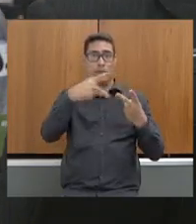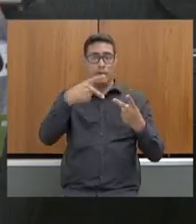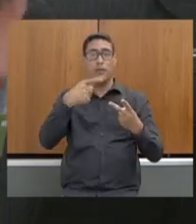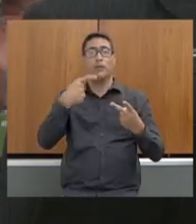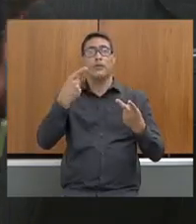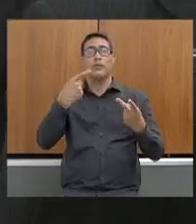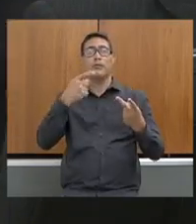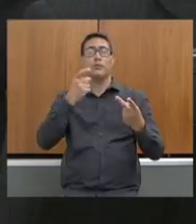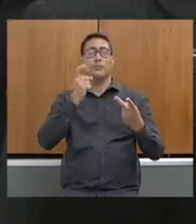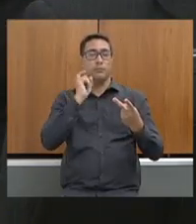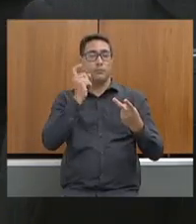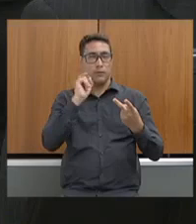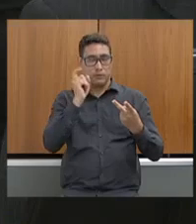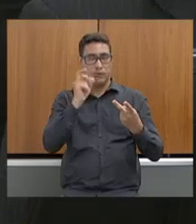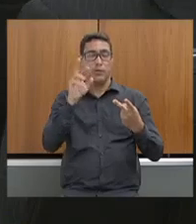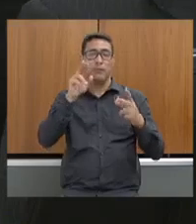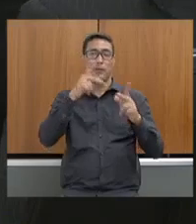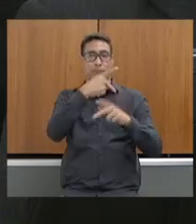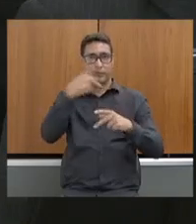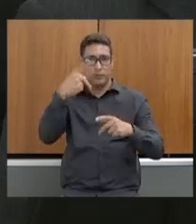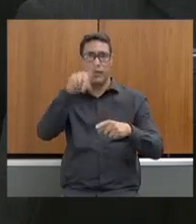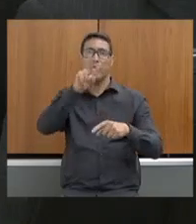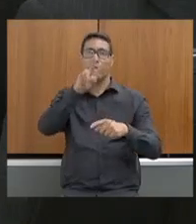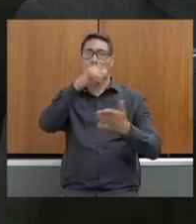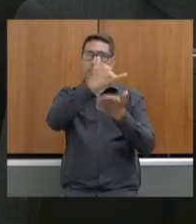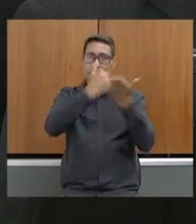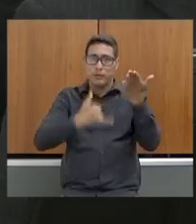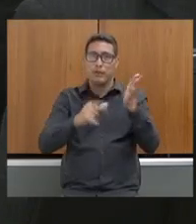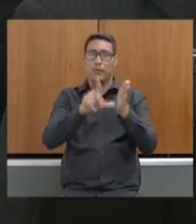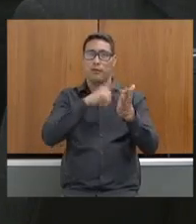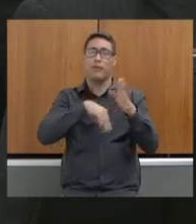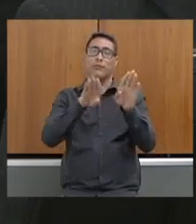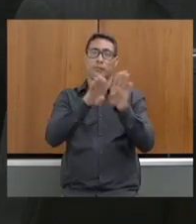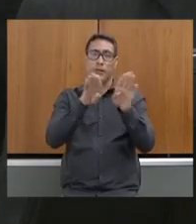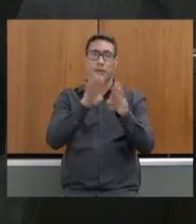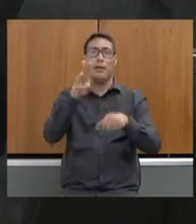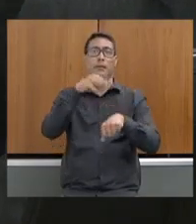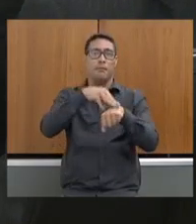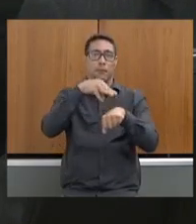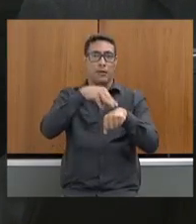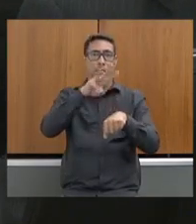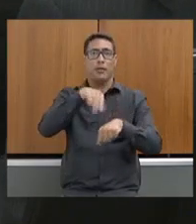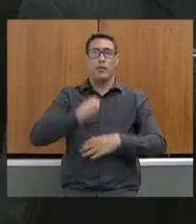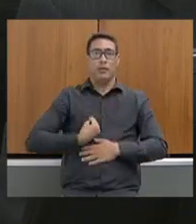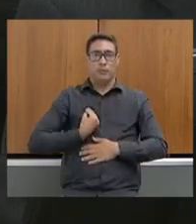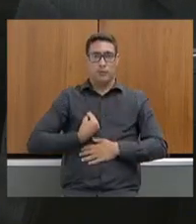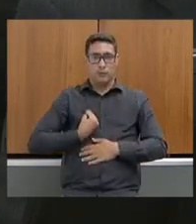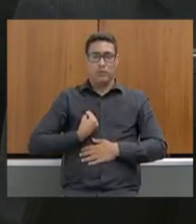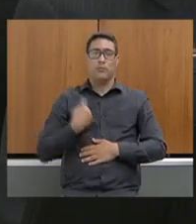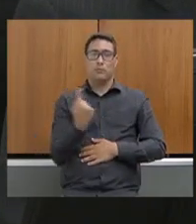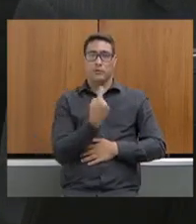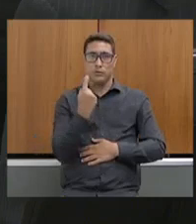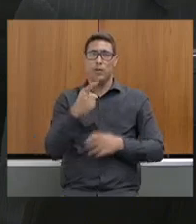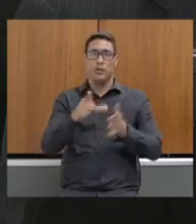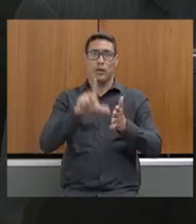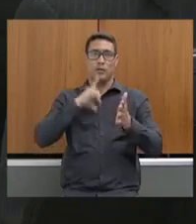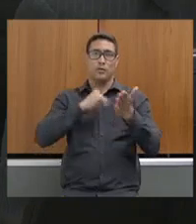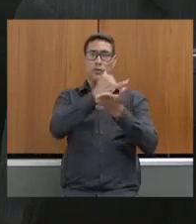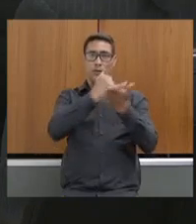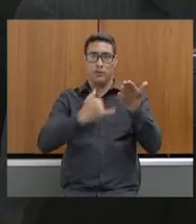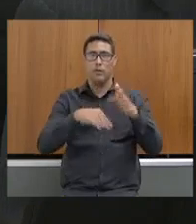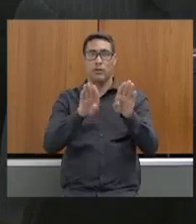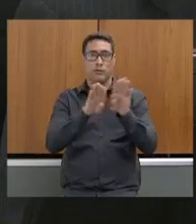comissões participantes, por ordem de inscrição. Terceiro, membros das comissões participantes, por ordem de inscrição. Quarto,